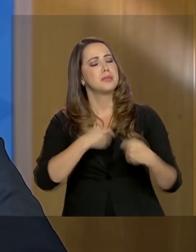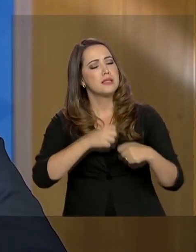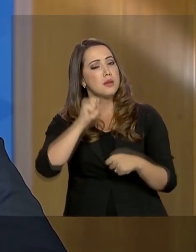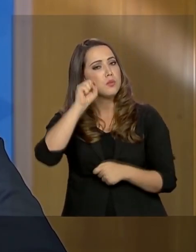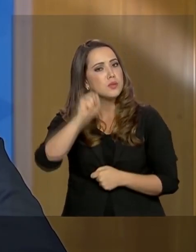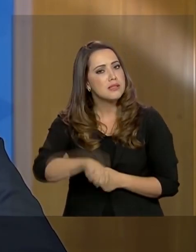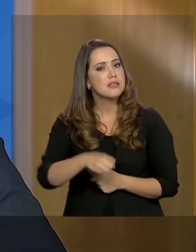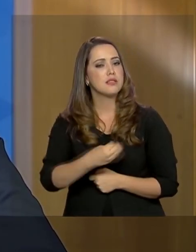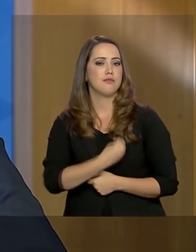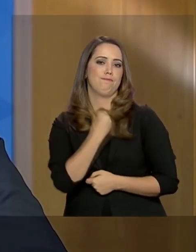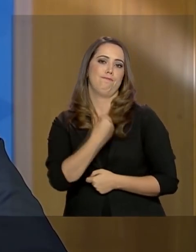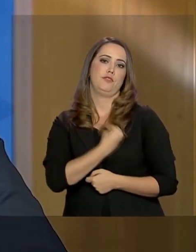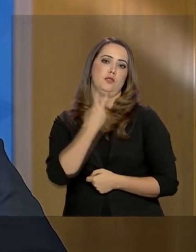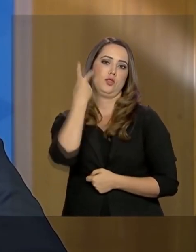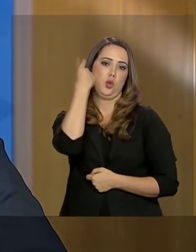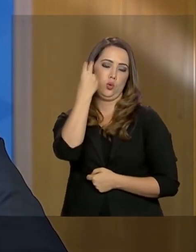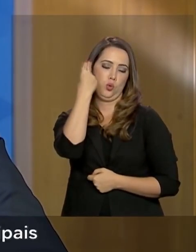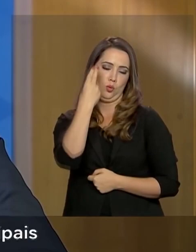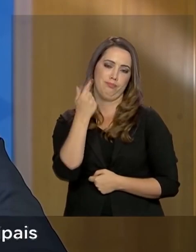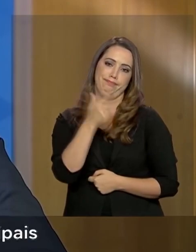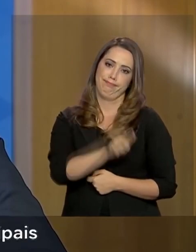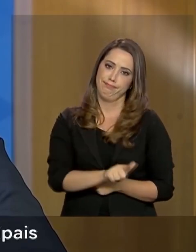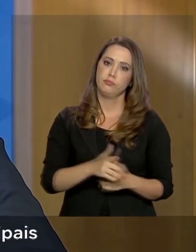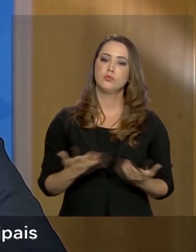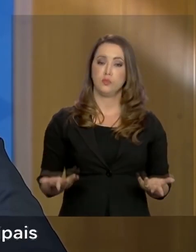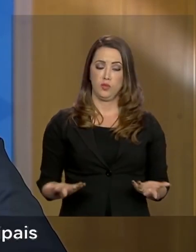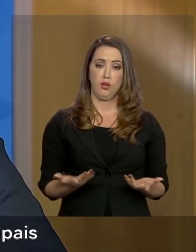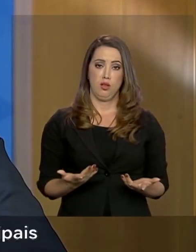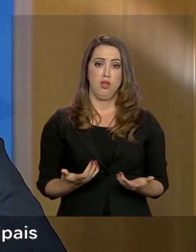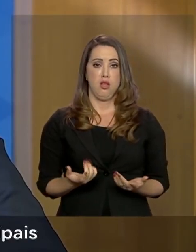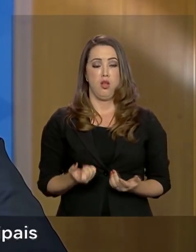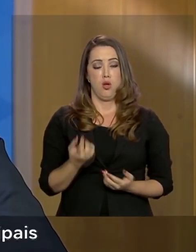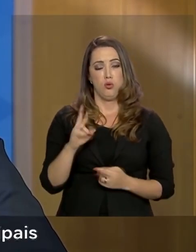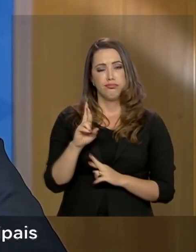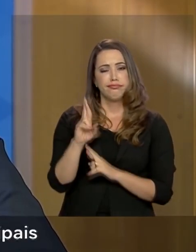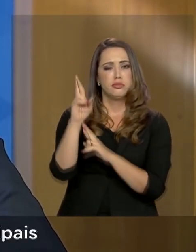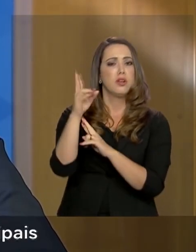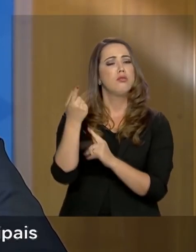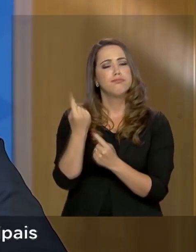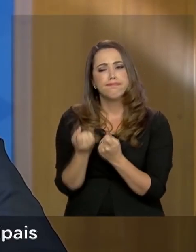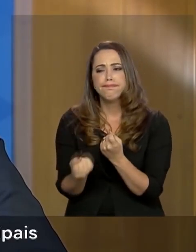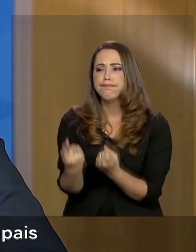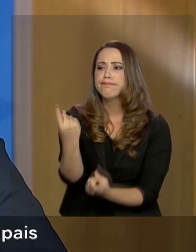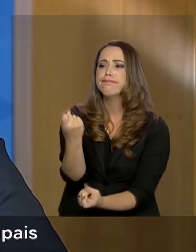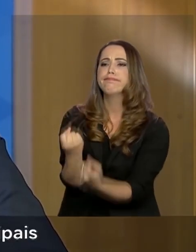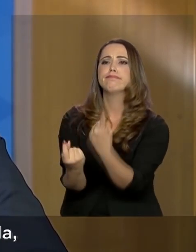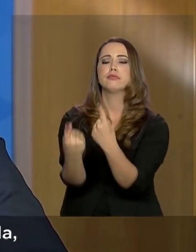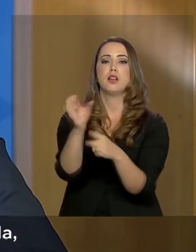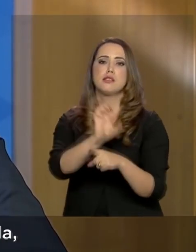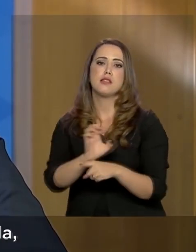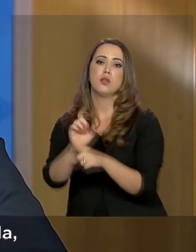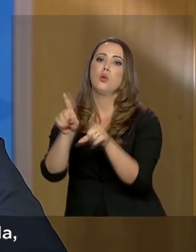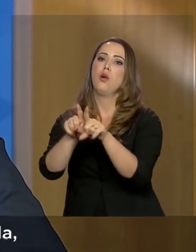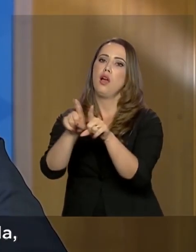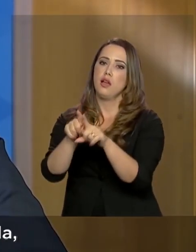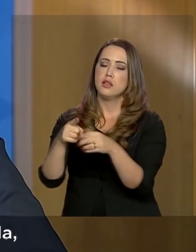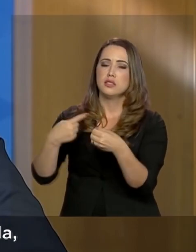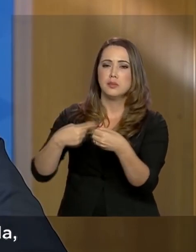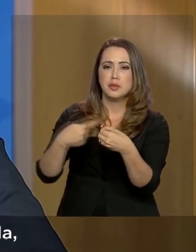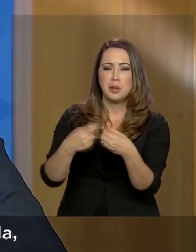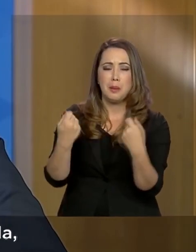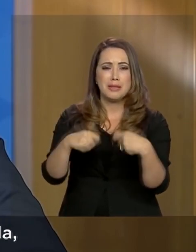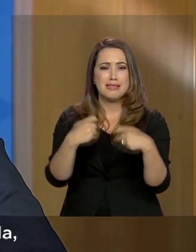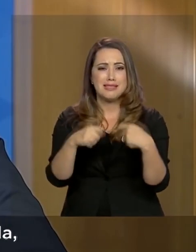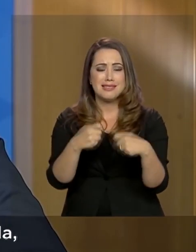Pra dar a ideia ao povo, enganar o povo que esse mal terrível já tinha ido embora, pra que o povo fosse votar, dar legitimidade ao